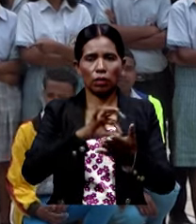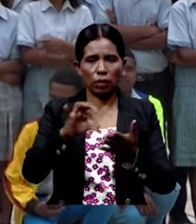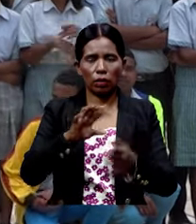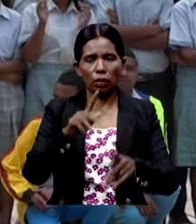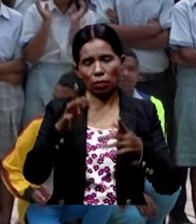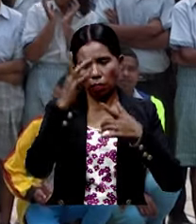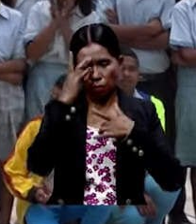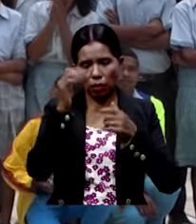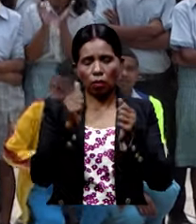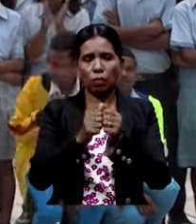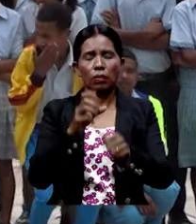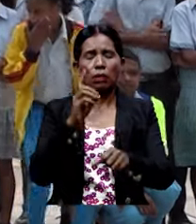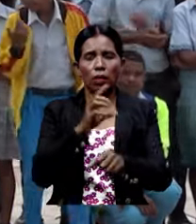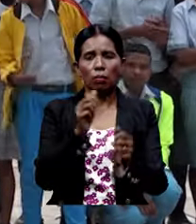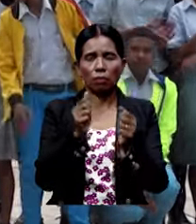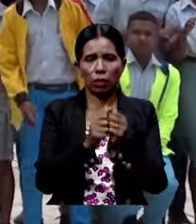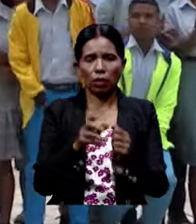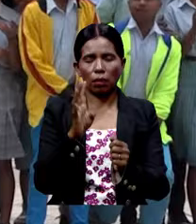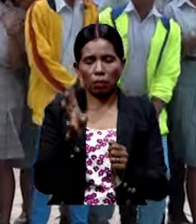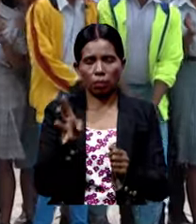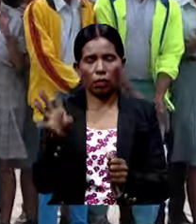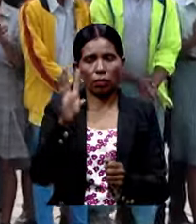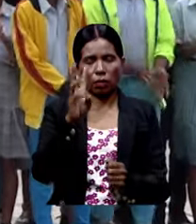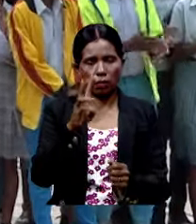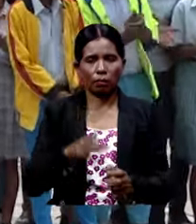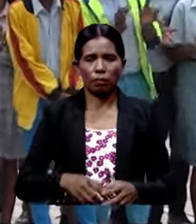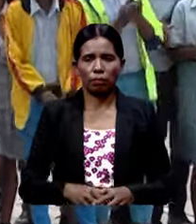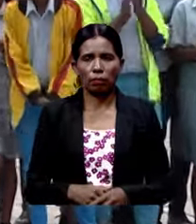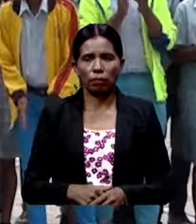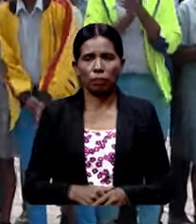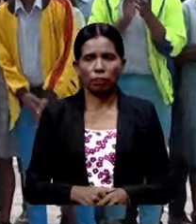paciente moras dengue hamutuk hatnulu resinen. Ekipa cobertura, GMN.